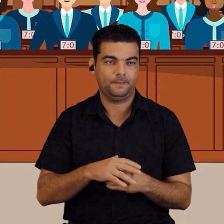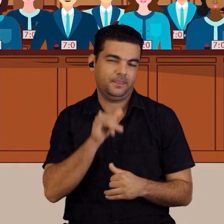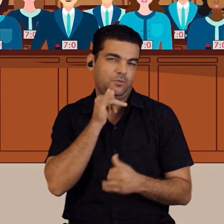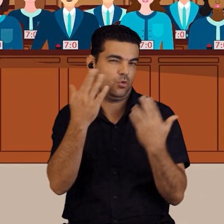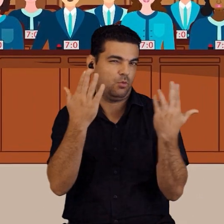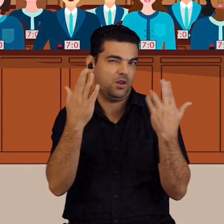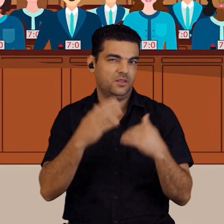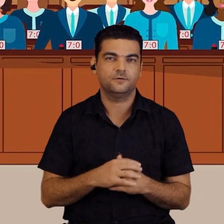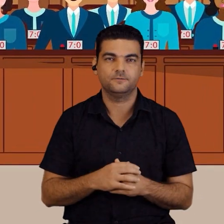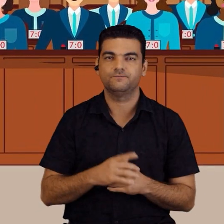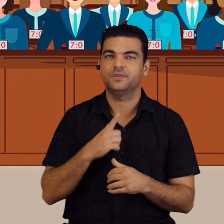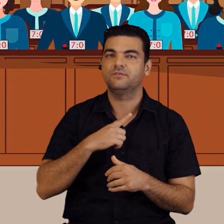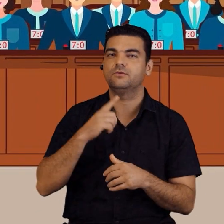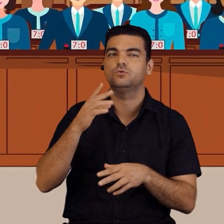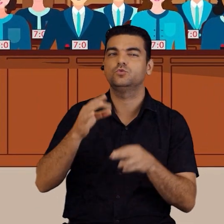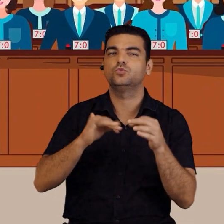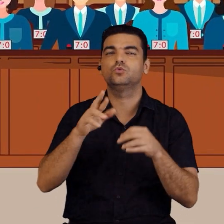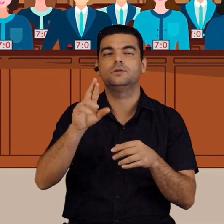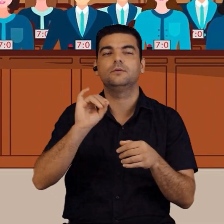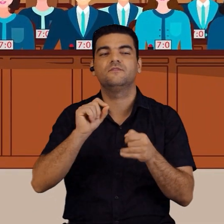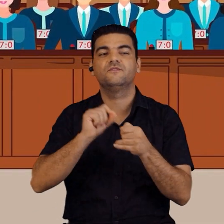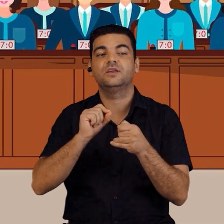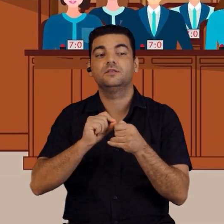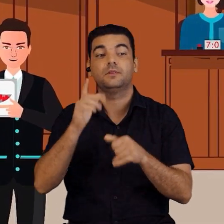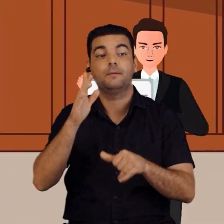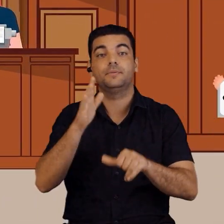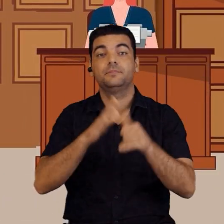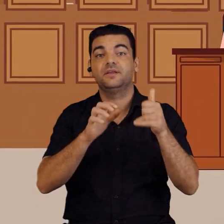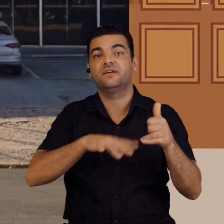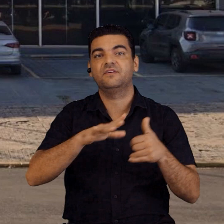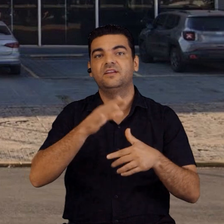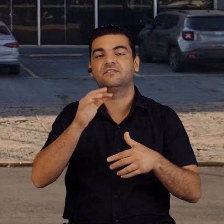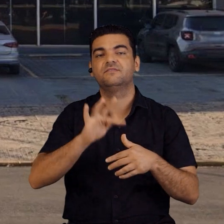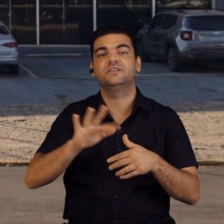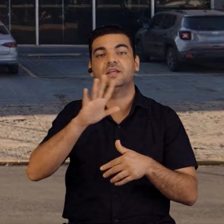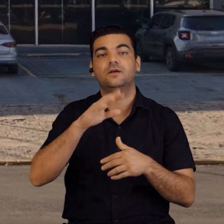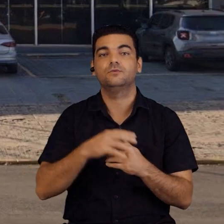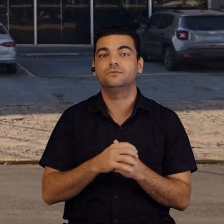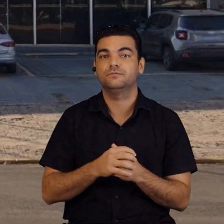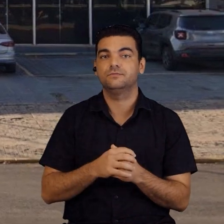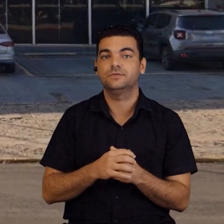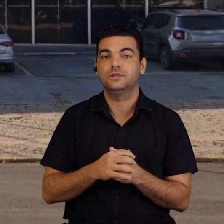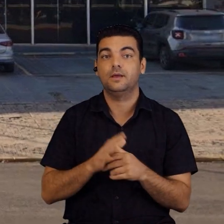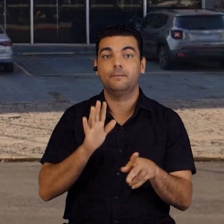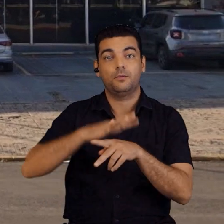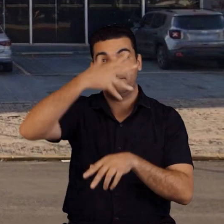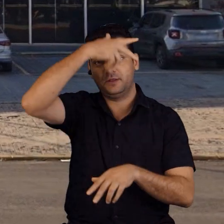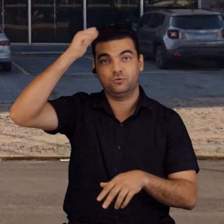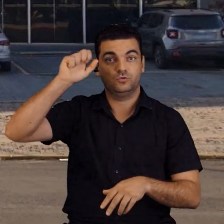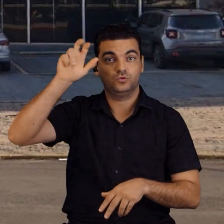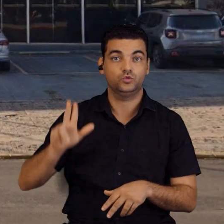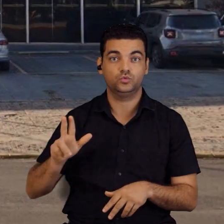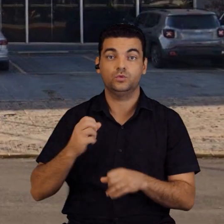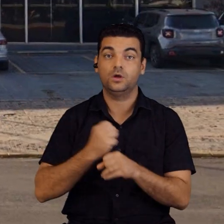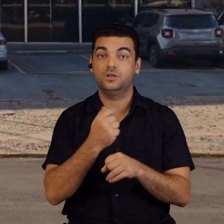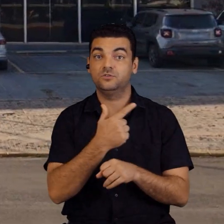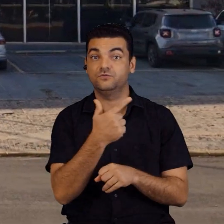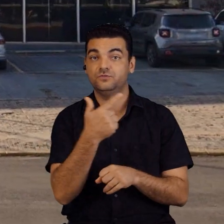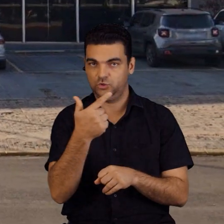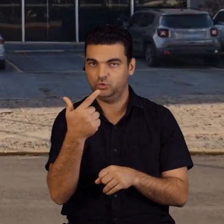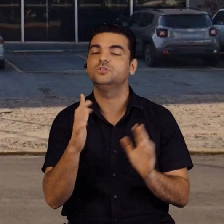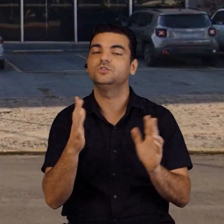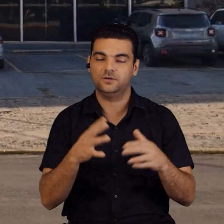um tribunal. Um exemplo foi o Júri Popular, realizado pela Primeira Vara Federal em Naviraí, Mato Grosso do Sul,